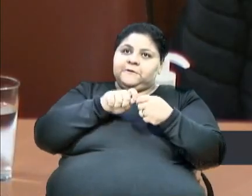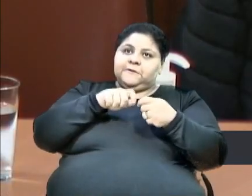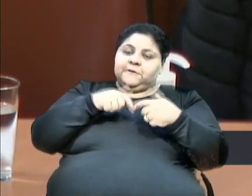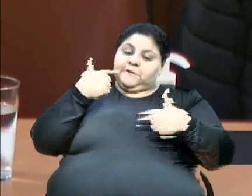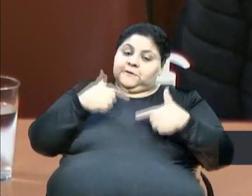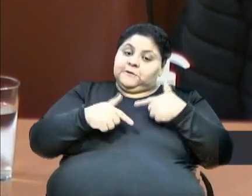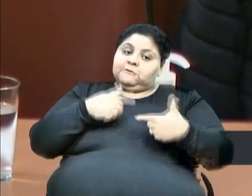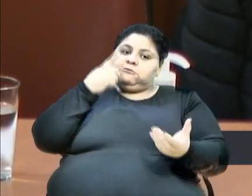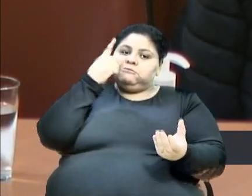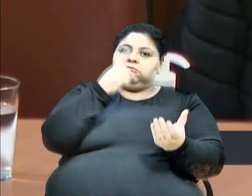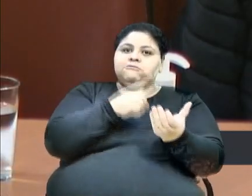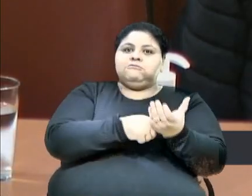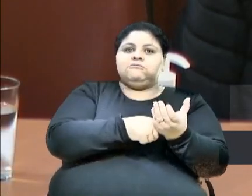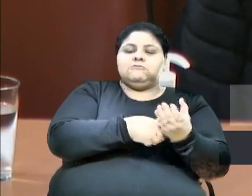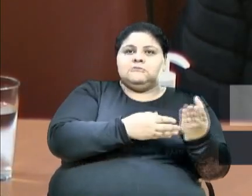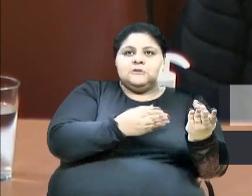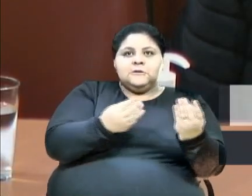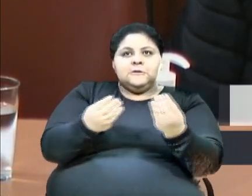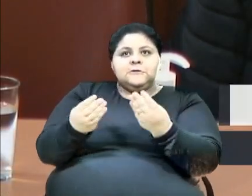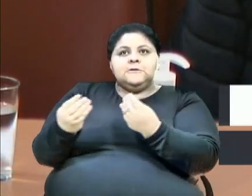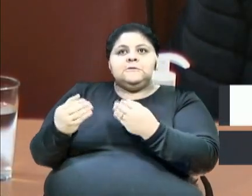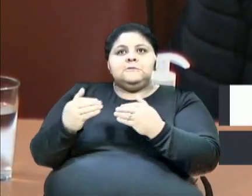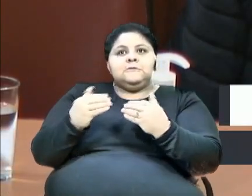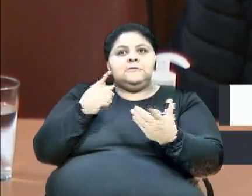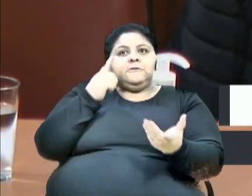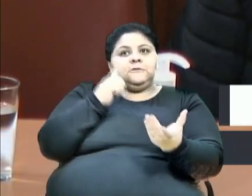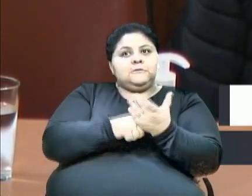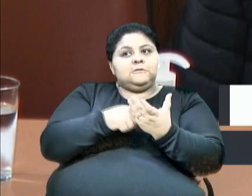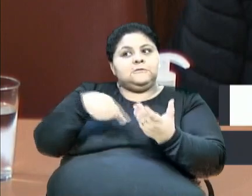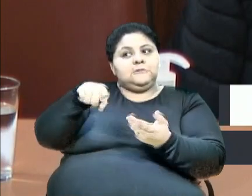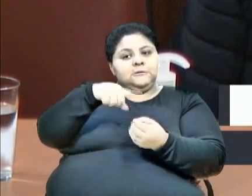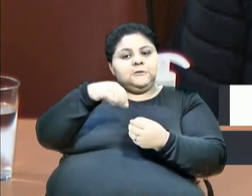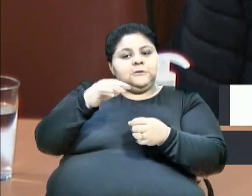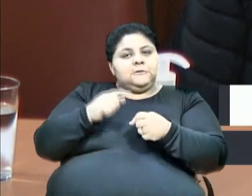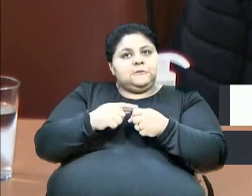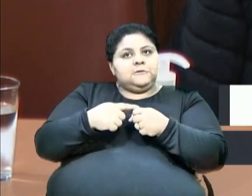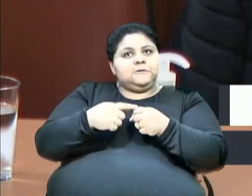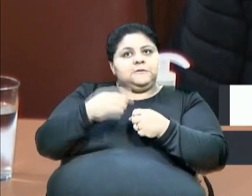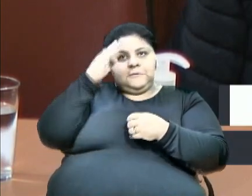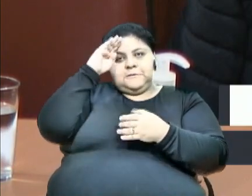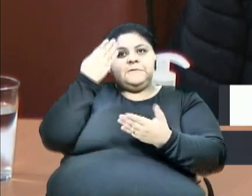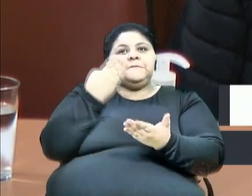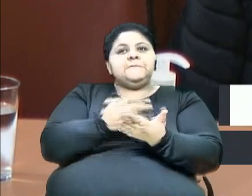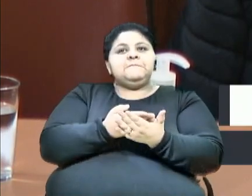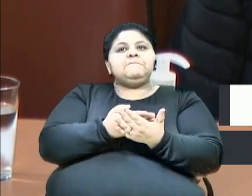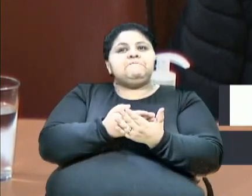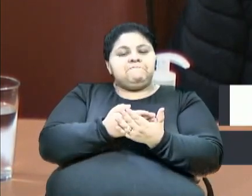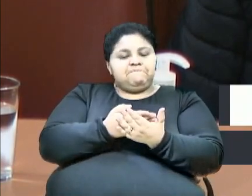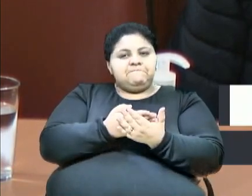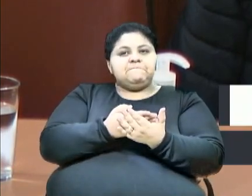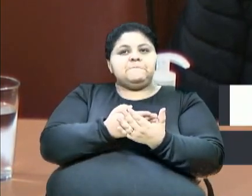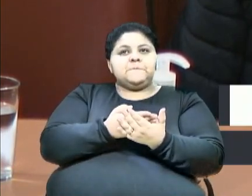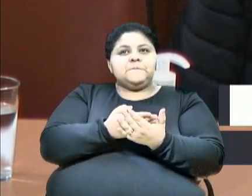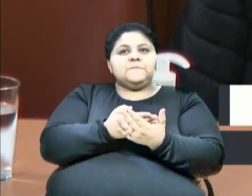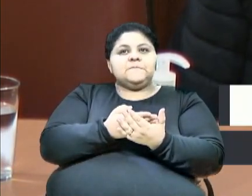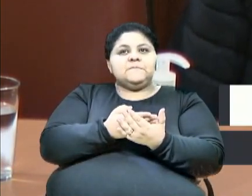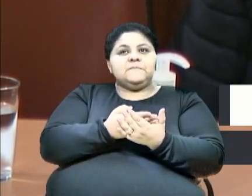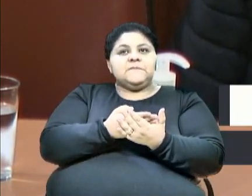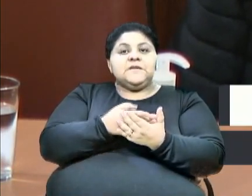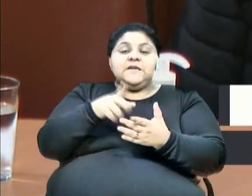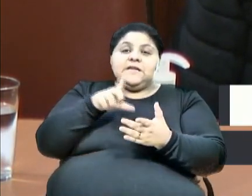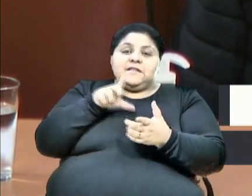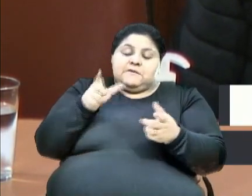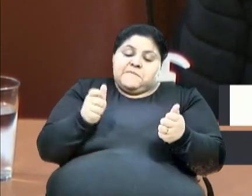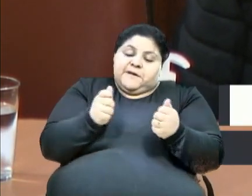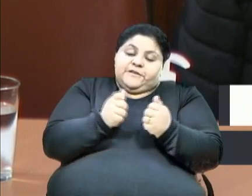muito compromisso da construção de uma cidade que a gente acredita, que é eu ia dizer o companheiro Citon, não, que é mas é companheiro também